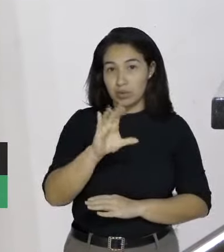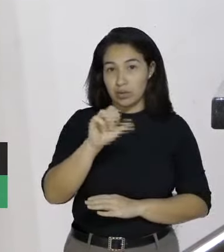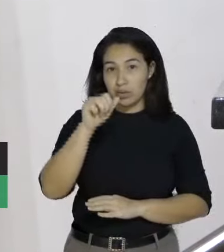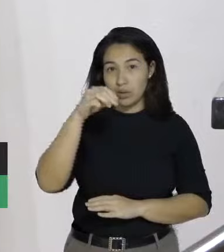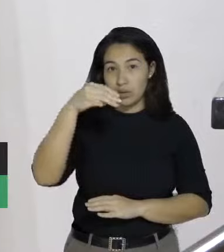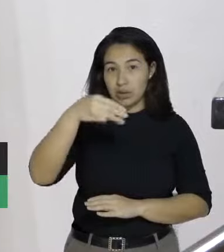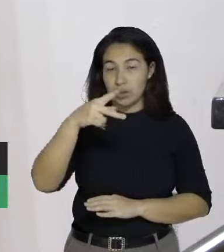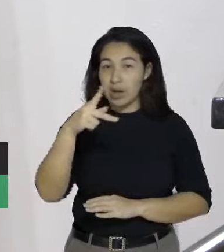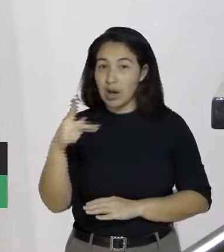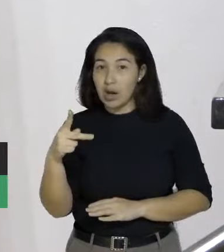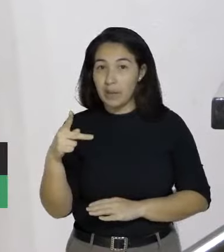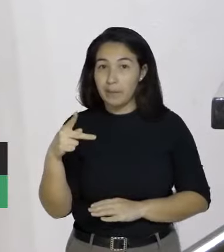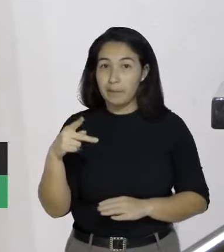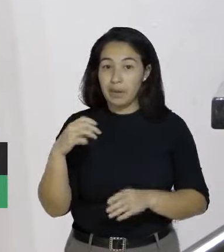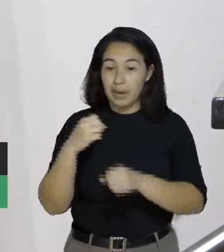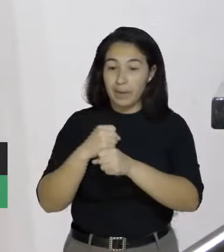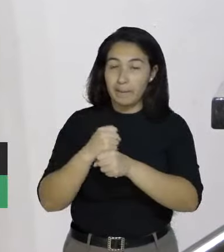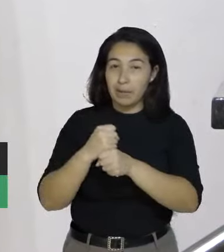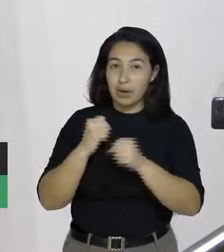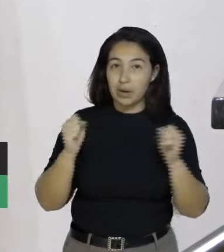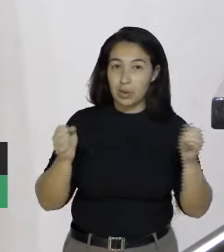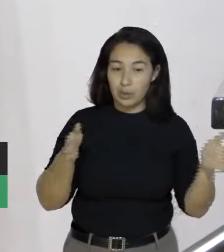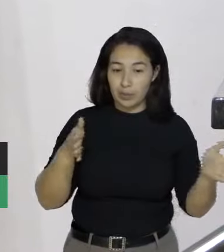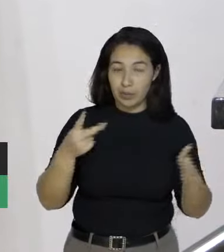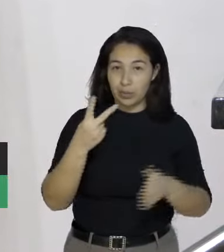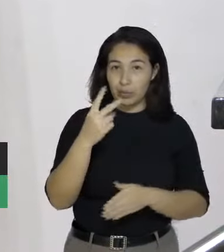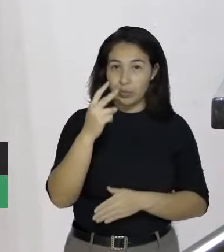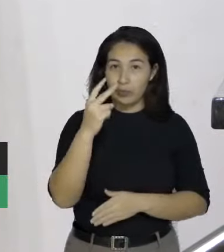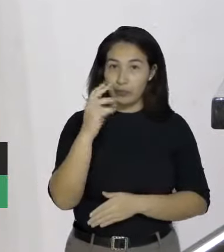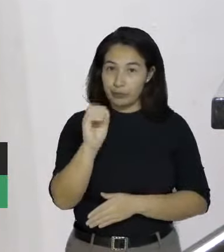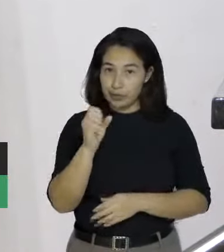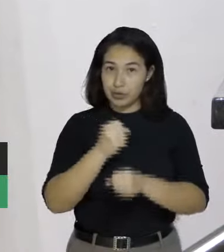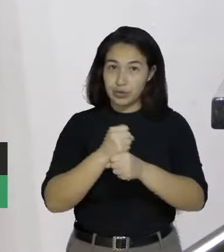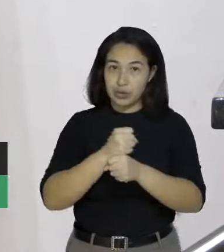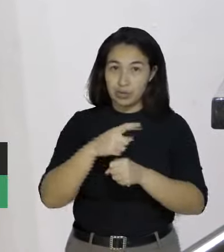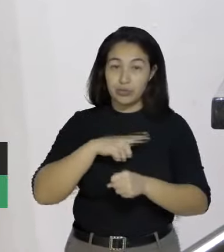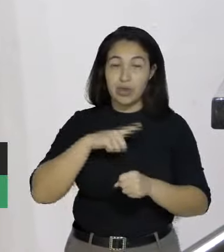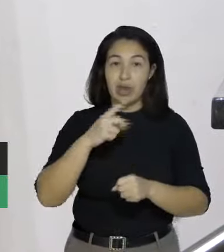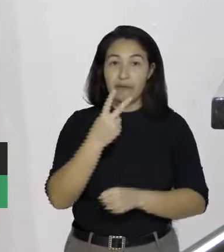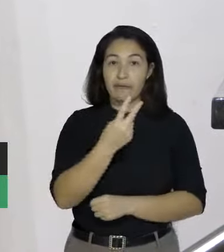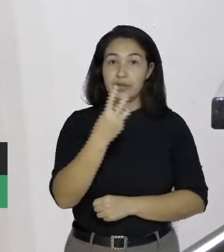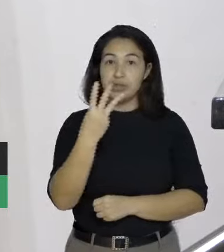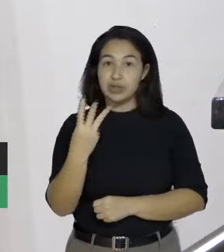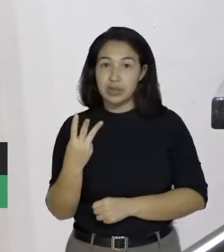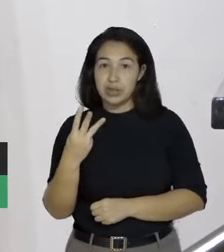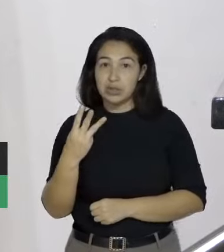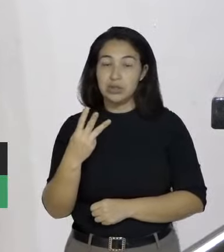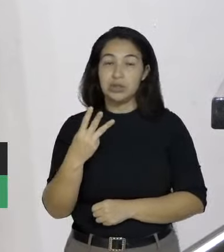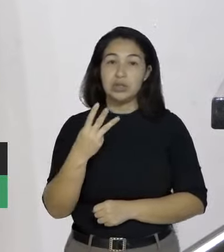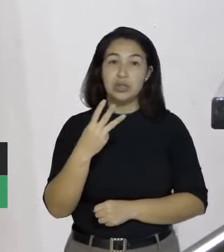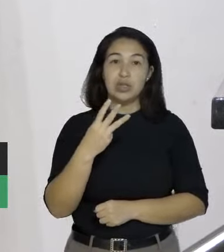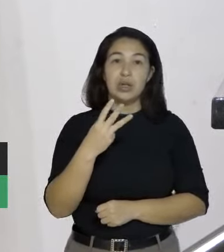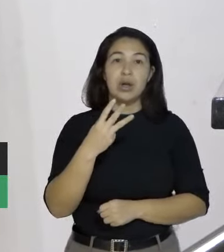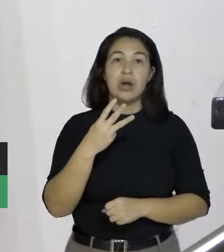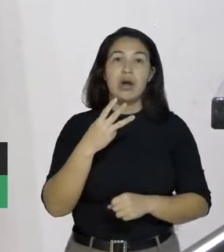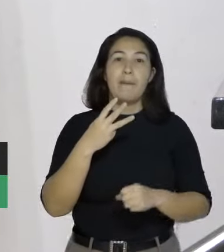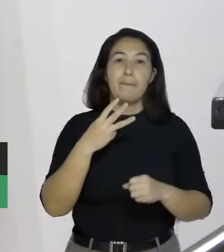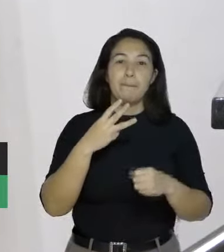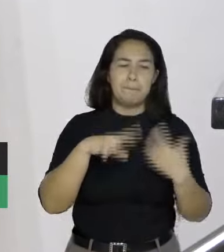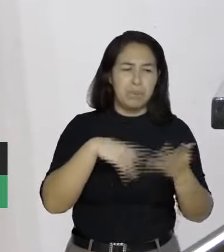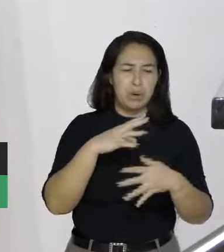anos 23 ataques em escolas escolas públicas particulares na verdade metade